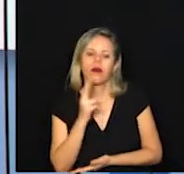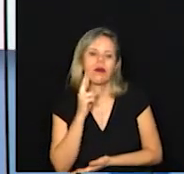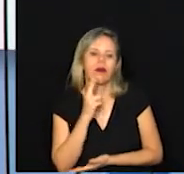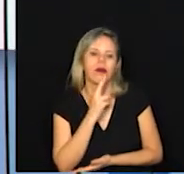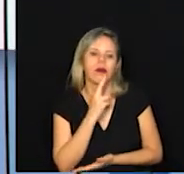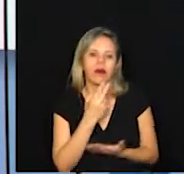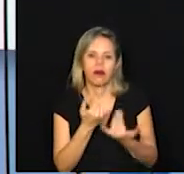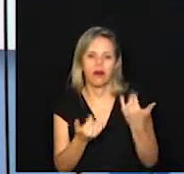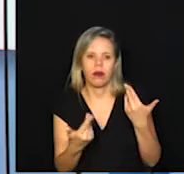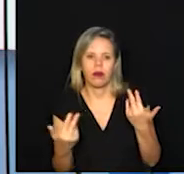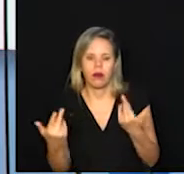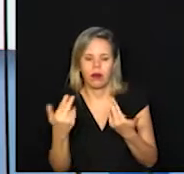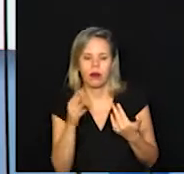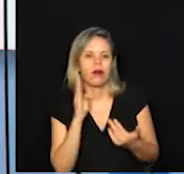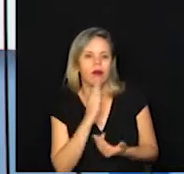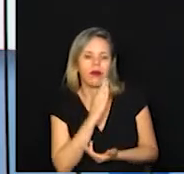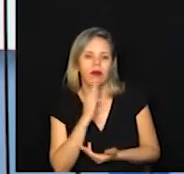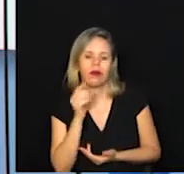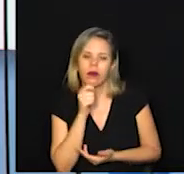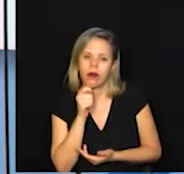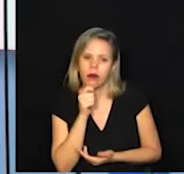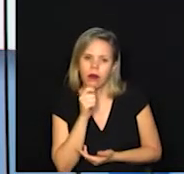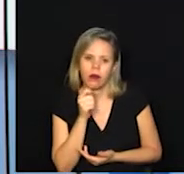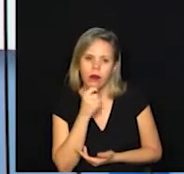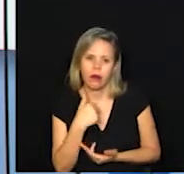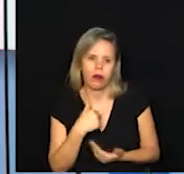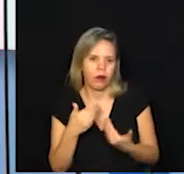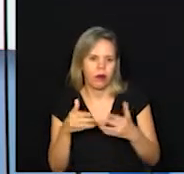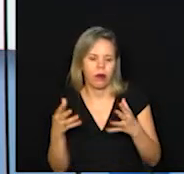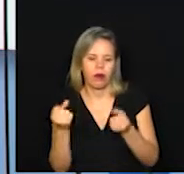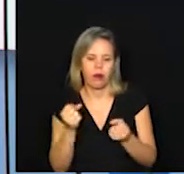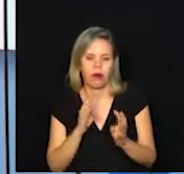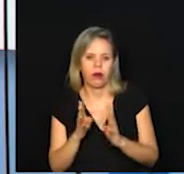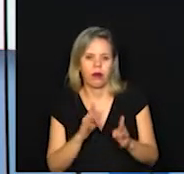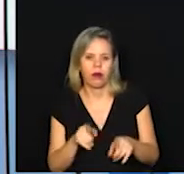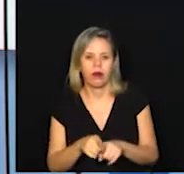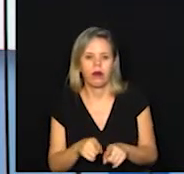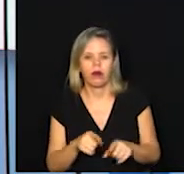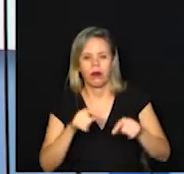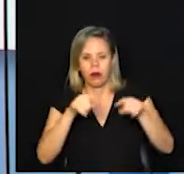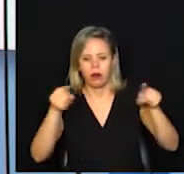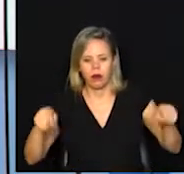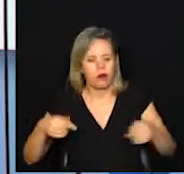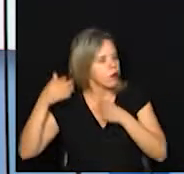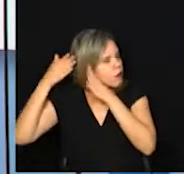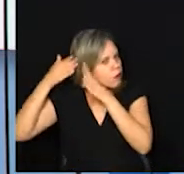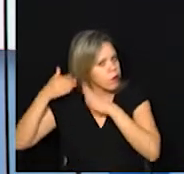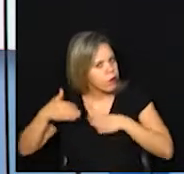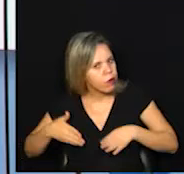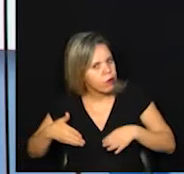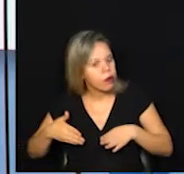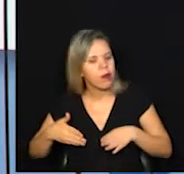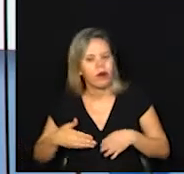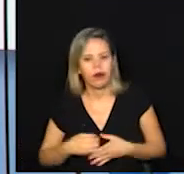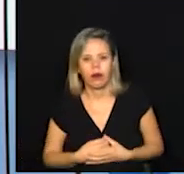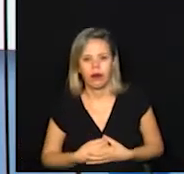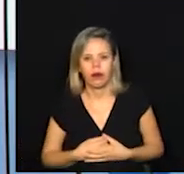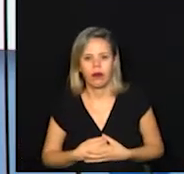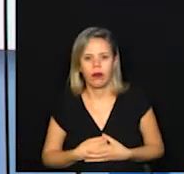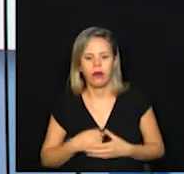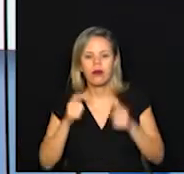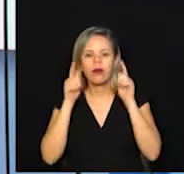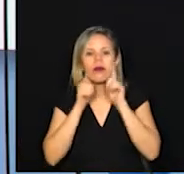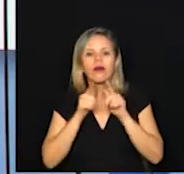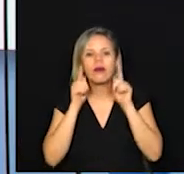e similares, exceto bares, que ainda não está permitido, os salões de beleza,